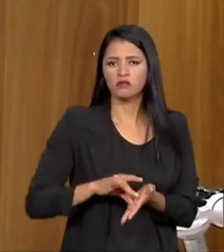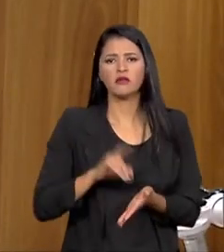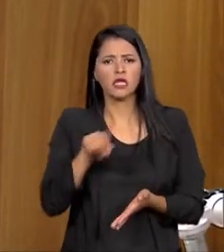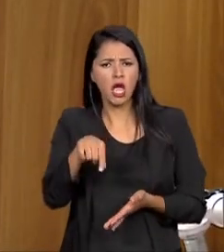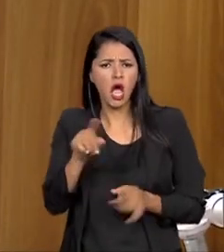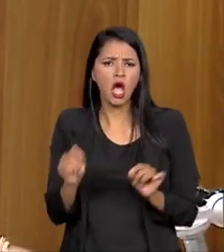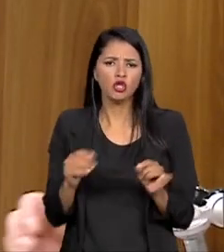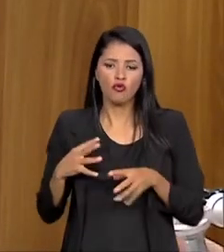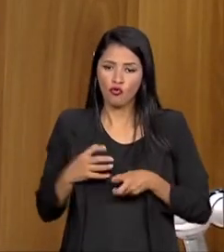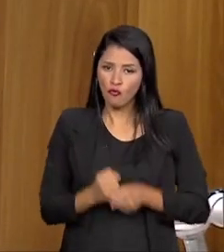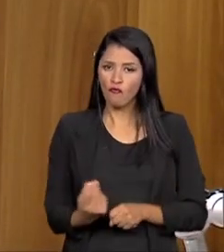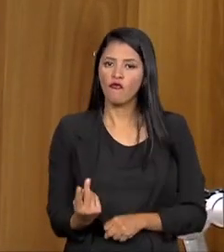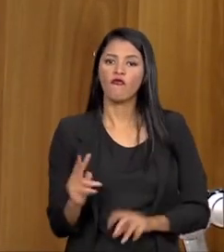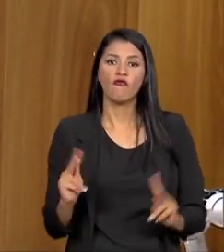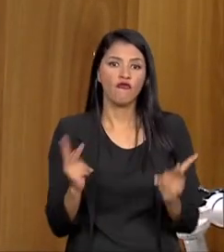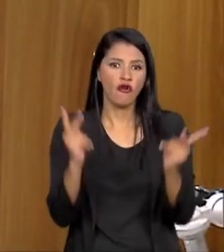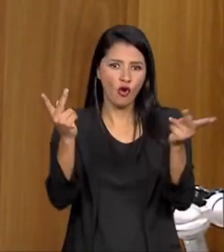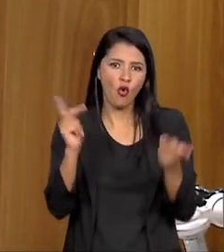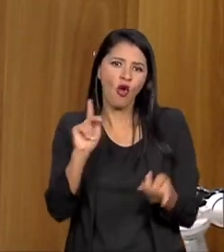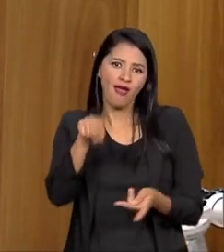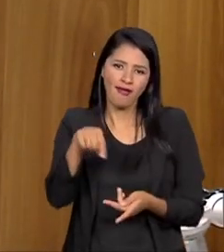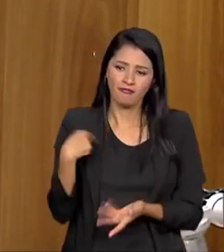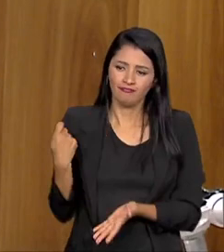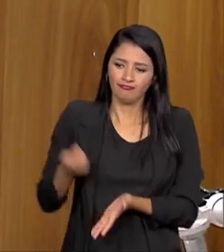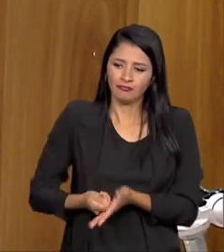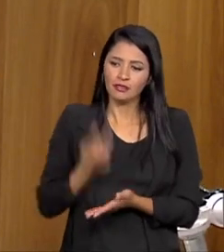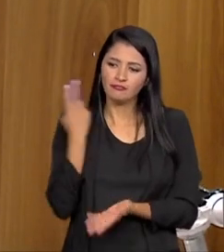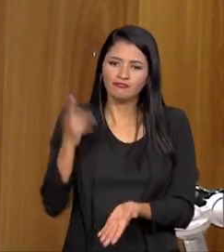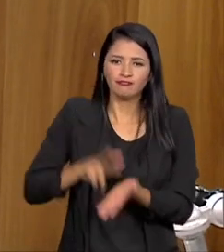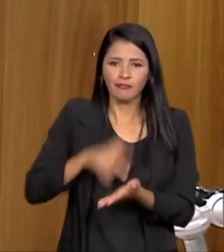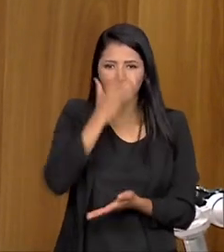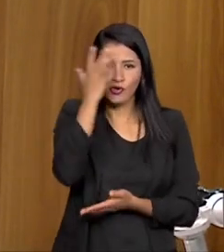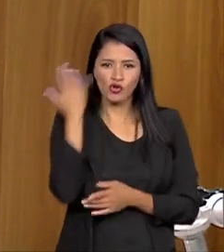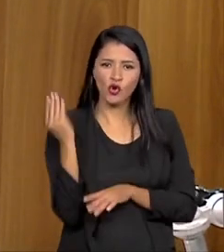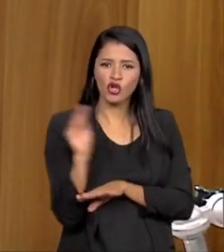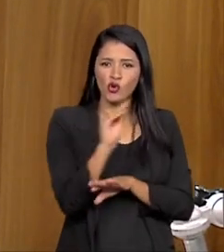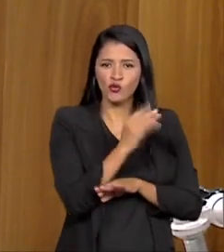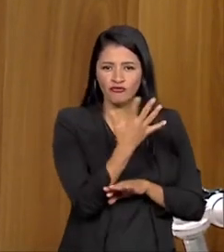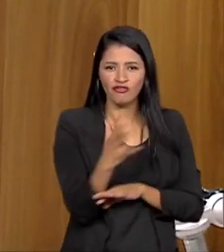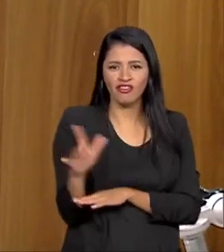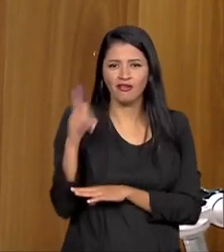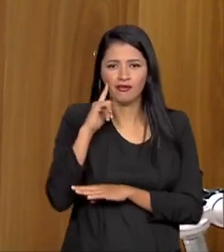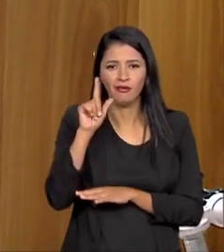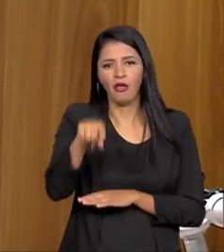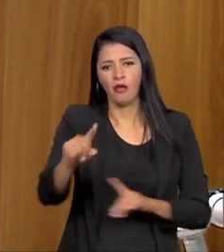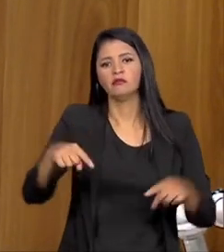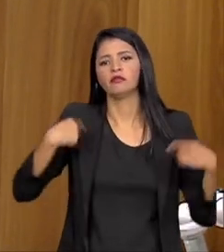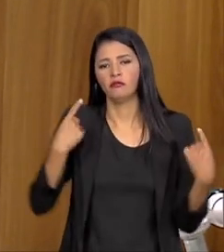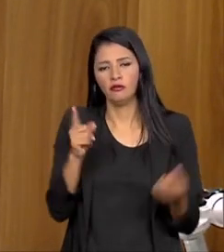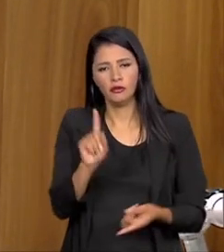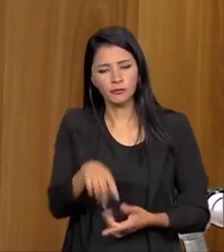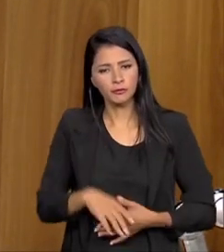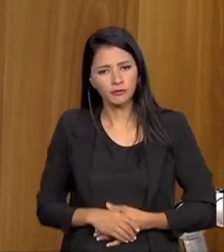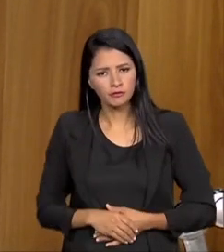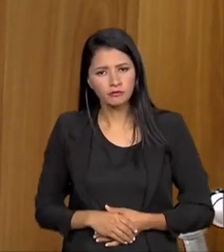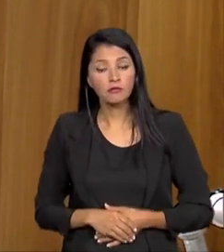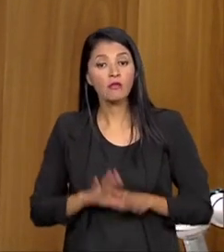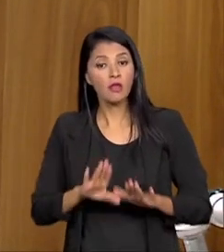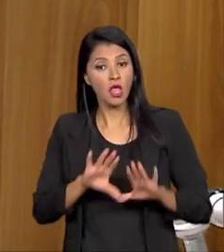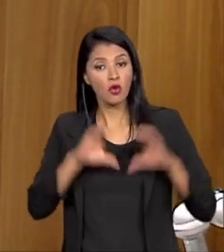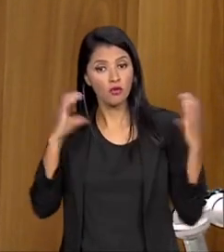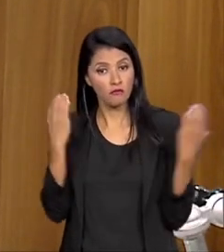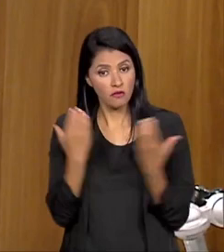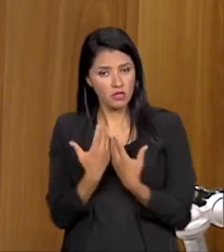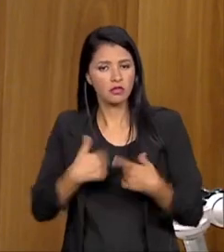contábil que é assim que você remunera e reconhece remunera quem cuida de Floresta é um grande desafio Além disso nessa conferência